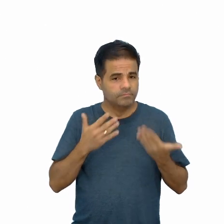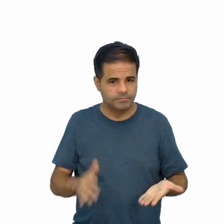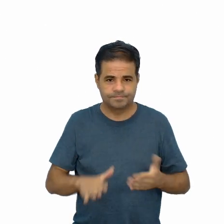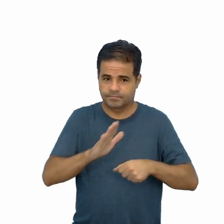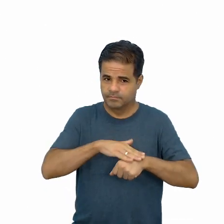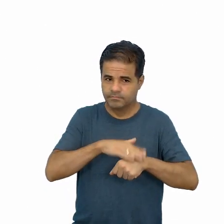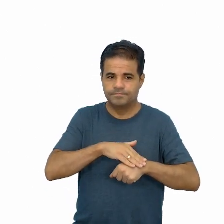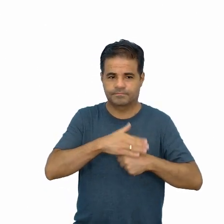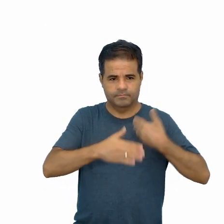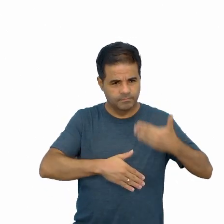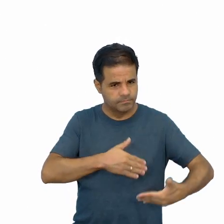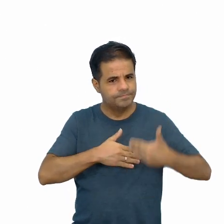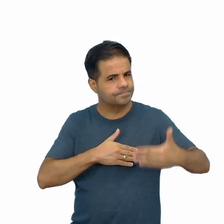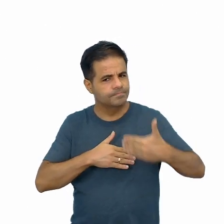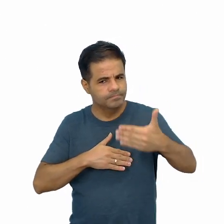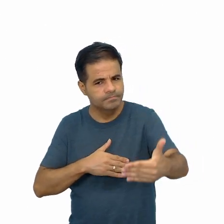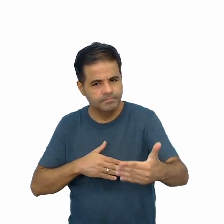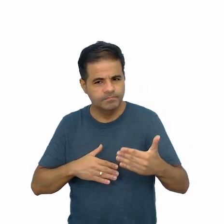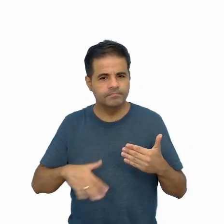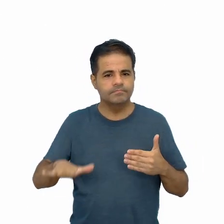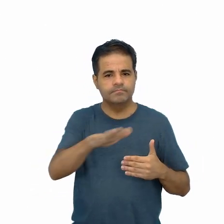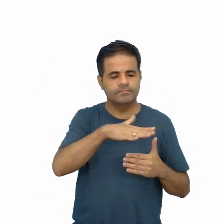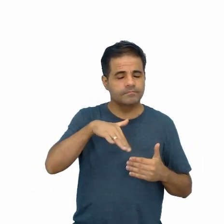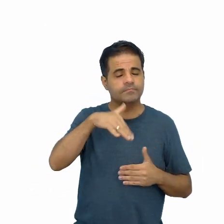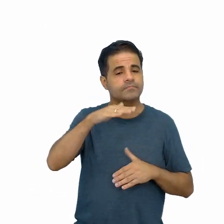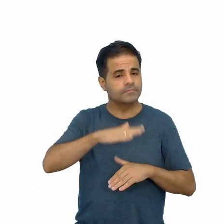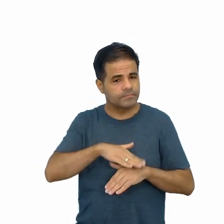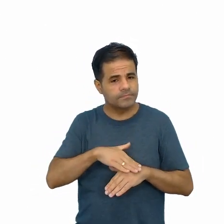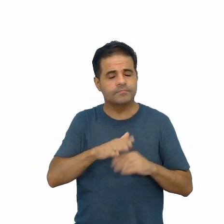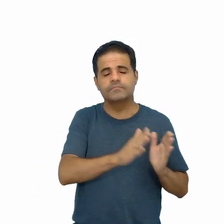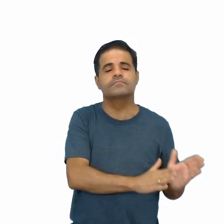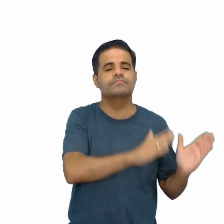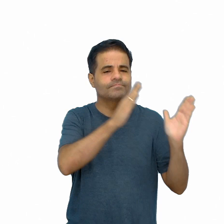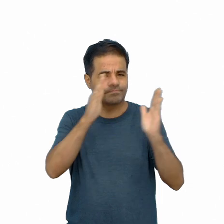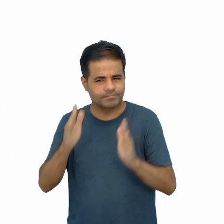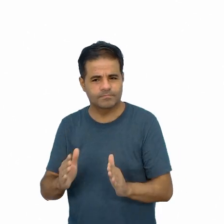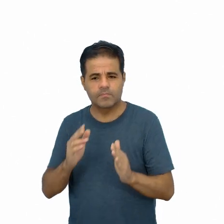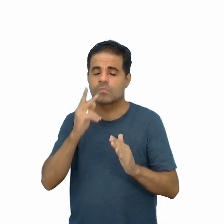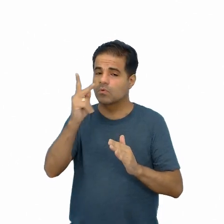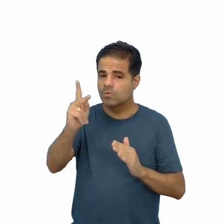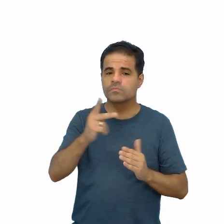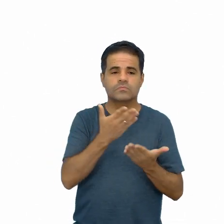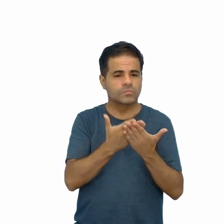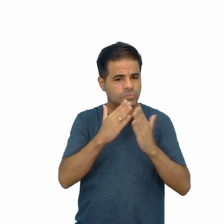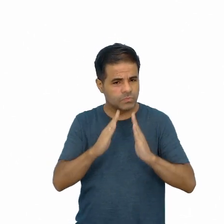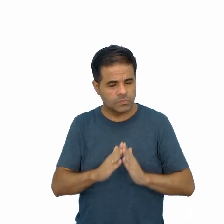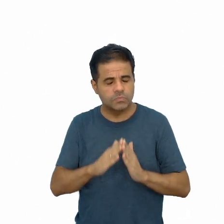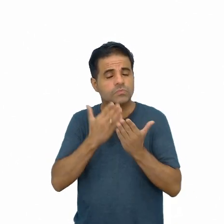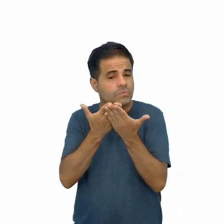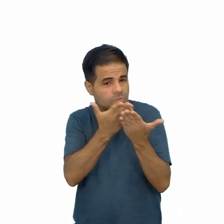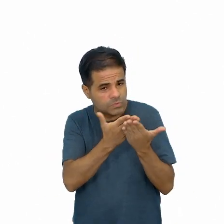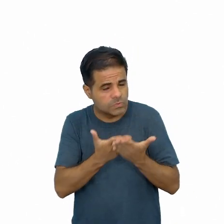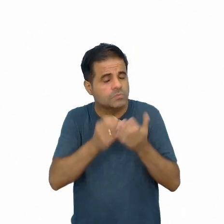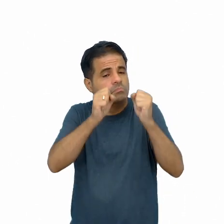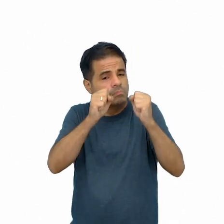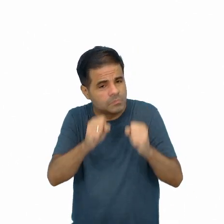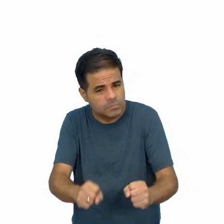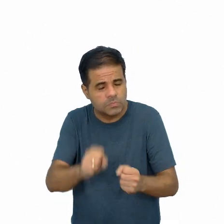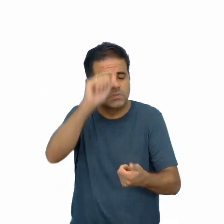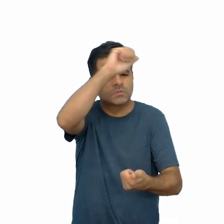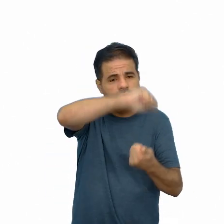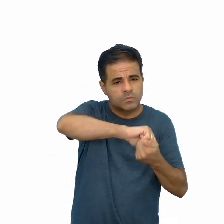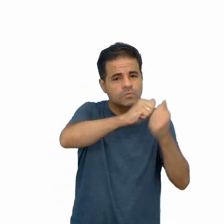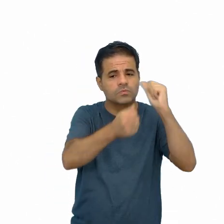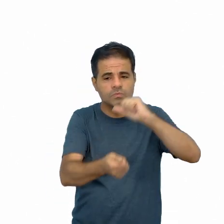tempo ali, né, você tem a gestão do seu tempo na aula, né, em sua escola, em sua aula, e você pode adaptar